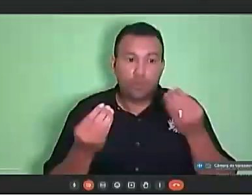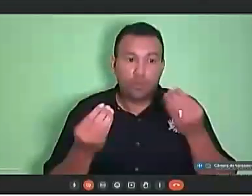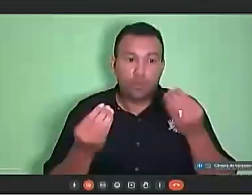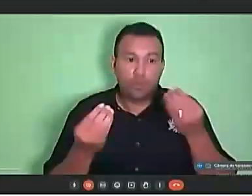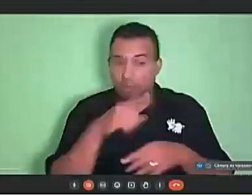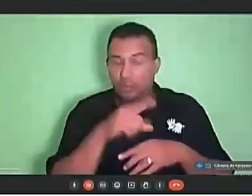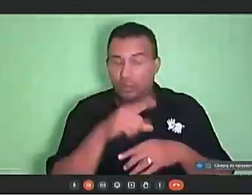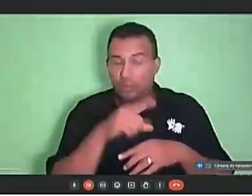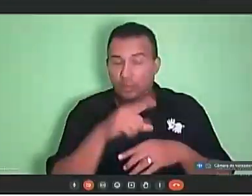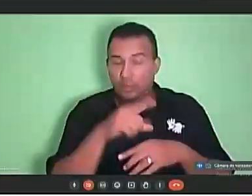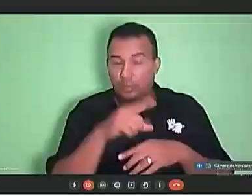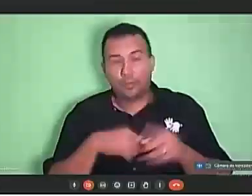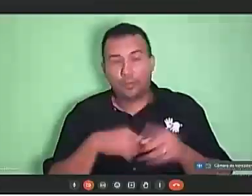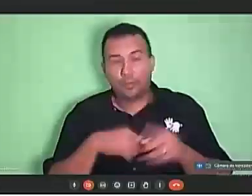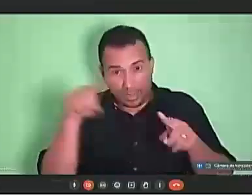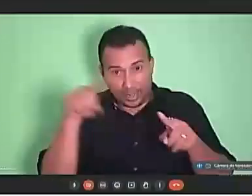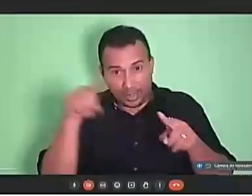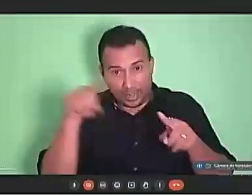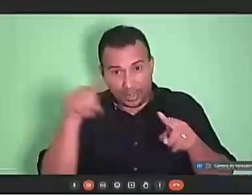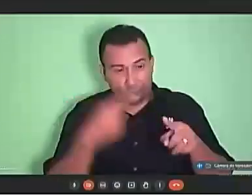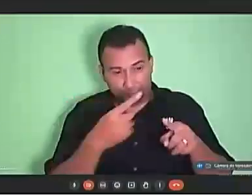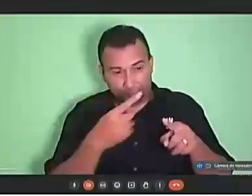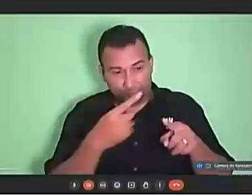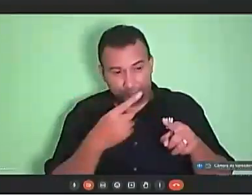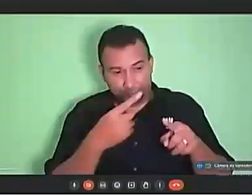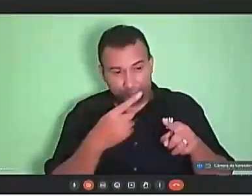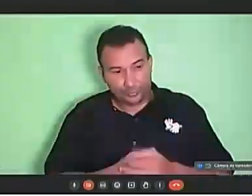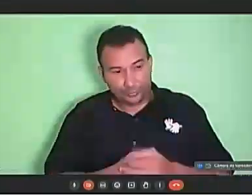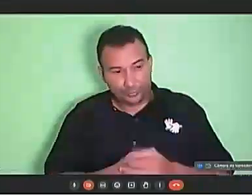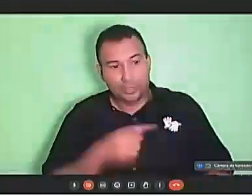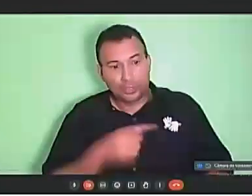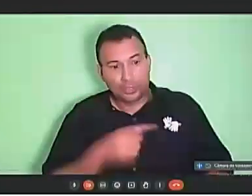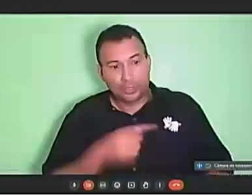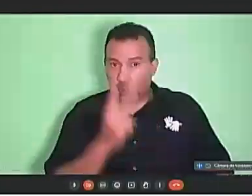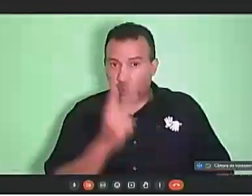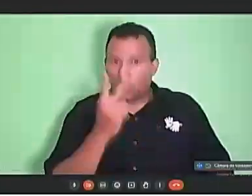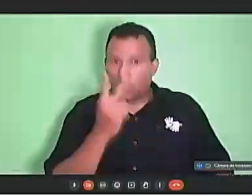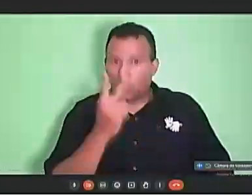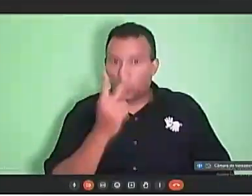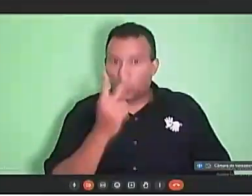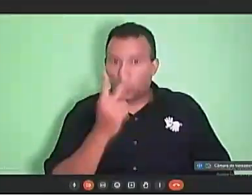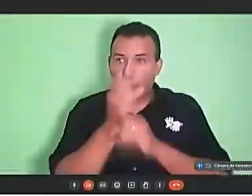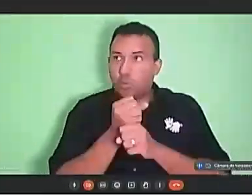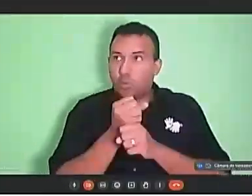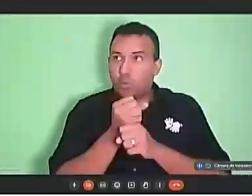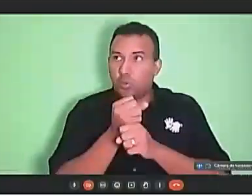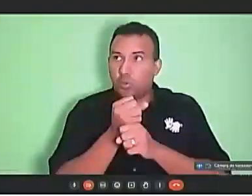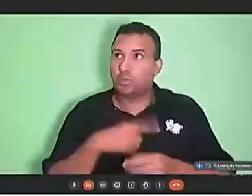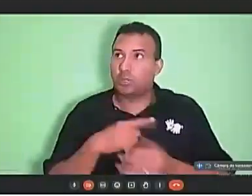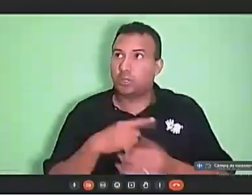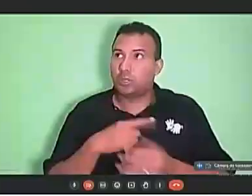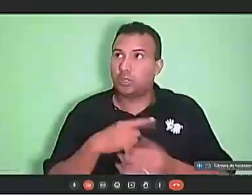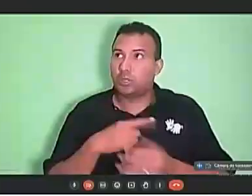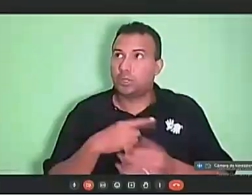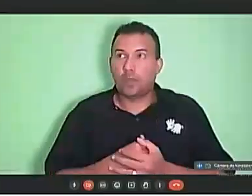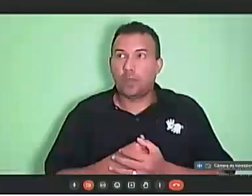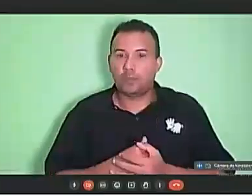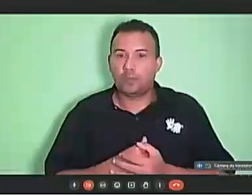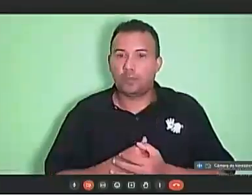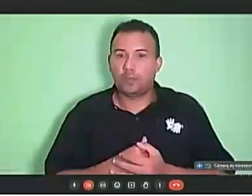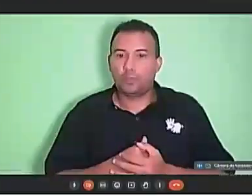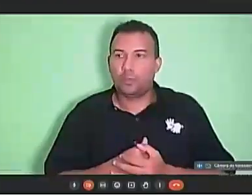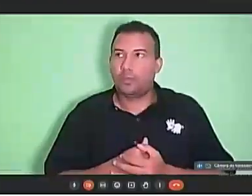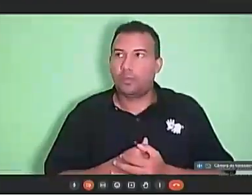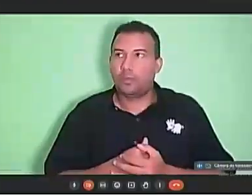mostra duas funções matemáticas aqui. Na horizontal, a gente tem a vazão do rio, saindo